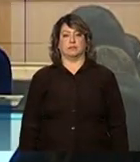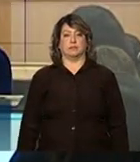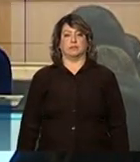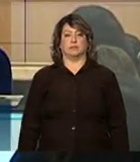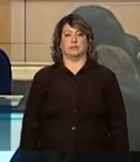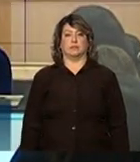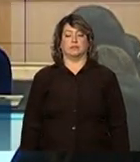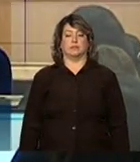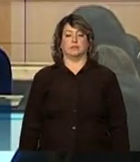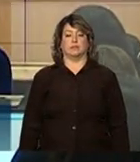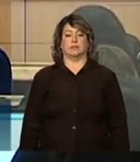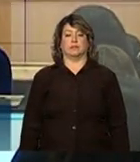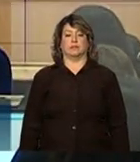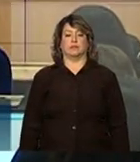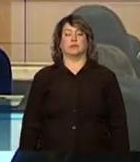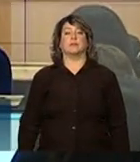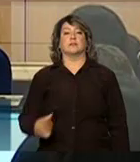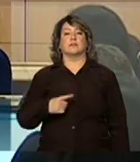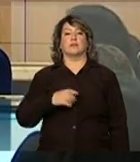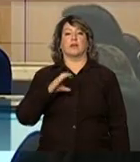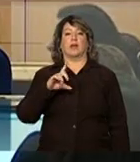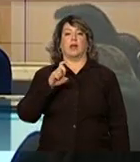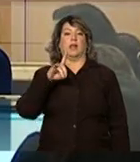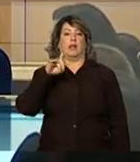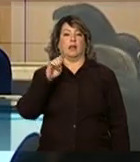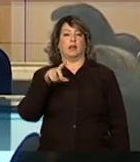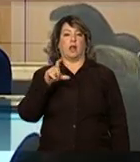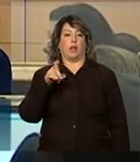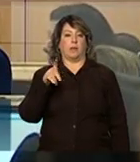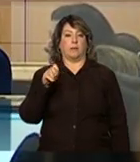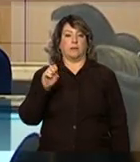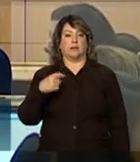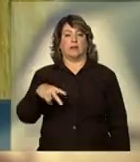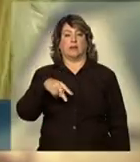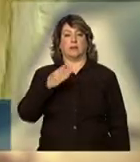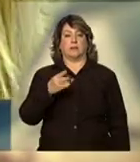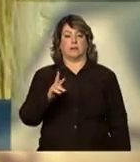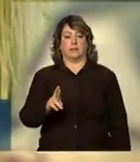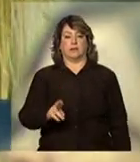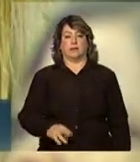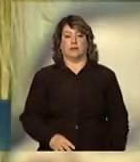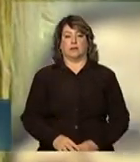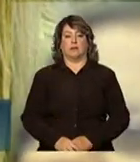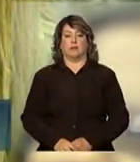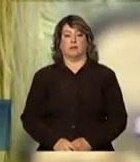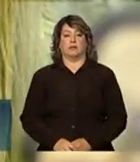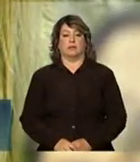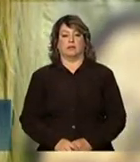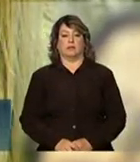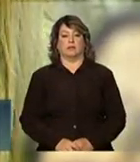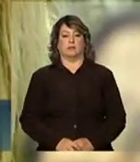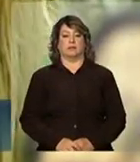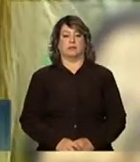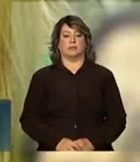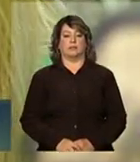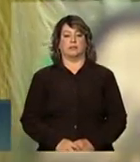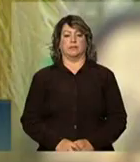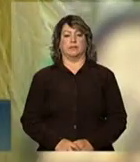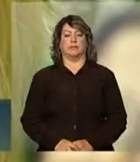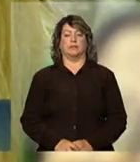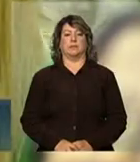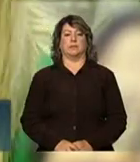Aqui é Cleide Lopes. Acho que ficou faltando. Doutor Jarbas, o senhor disse que. É que faltou só uma questão que foi dirigida